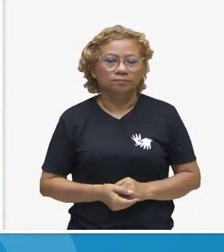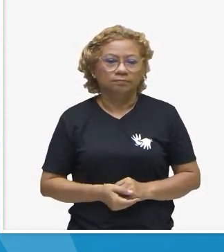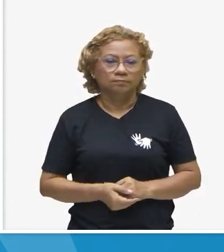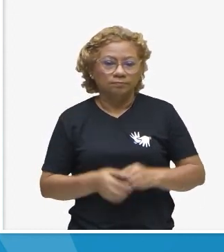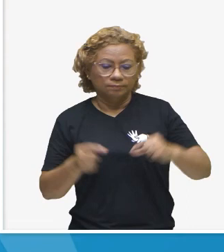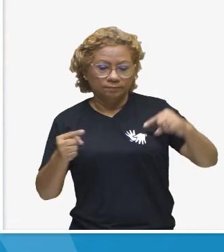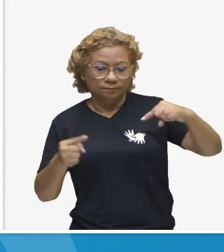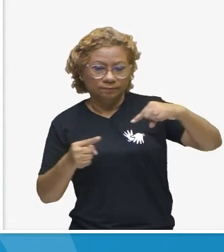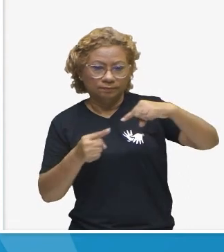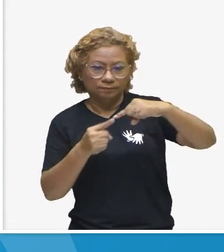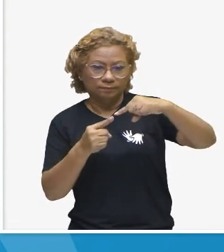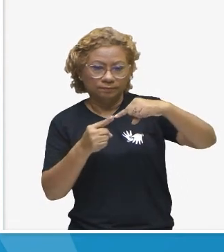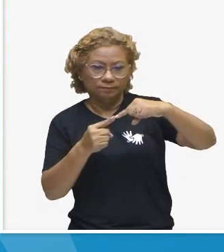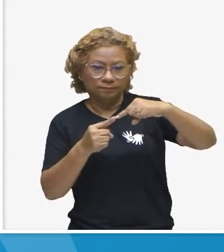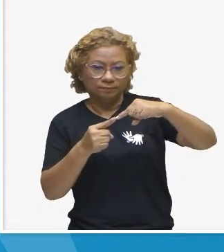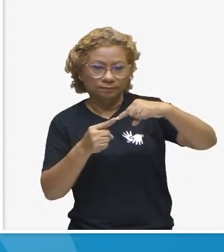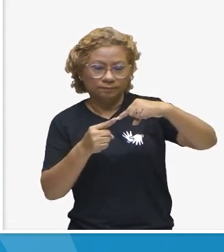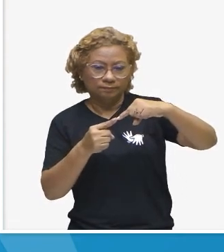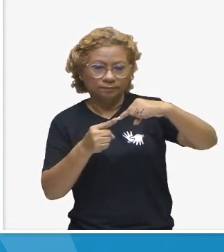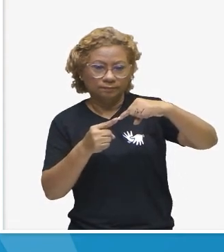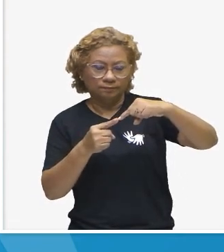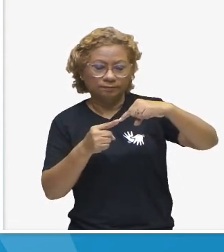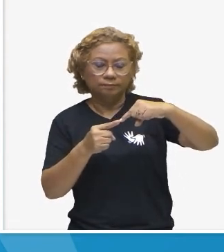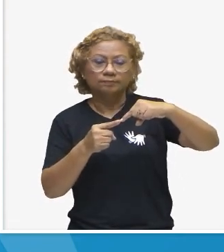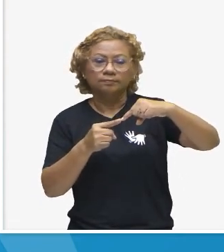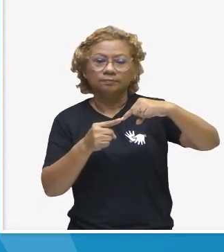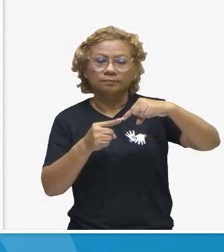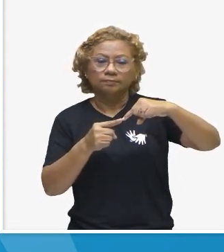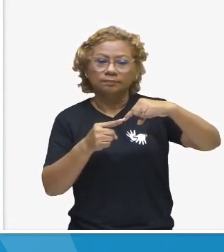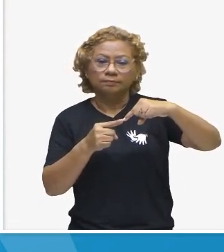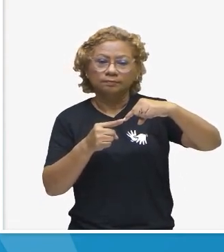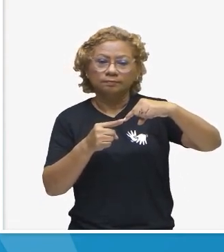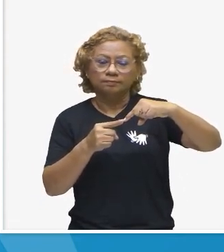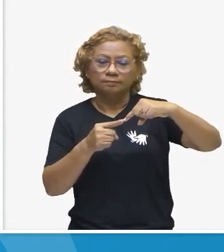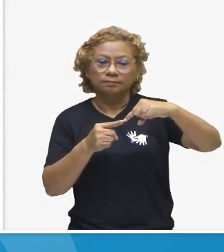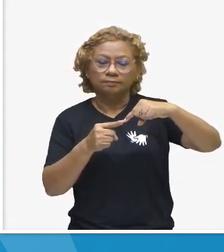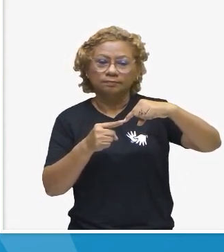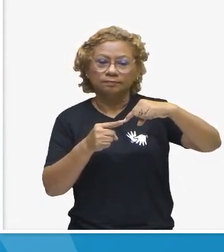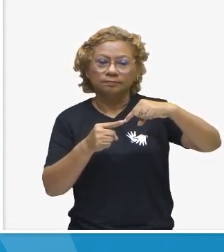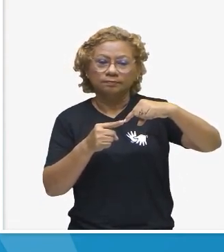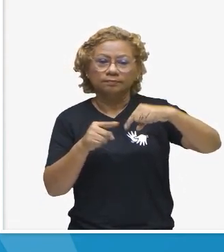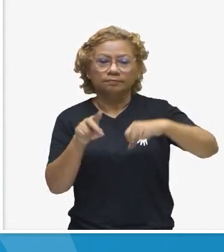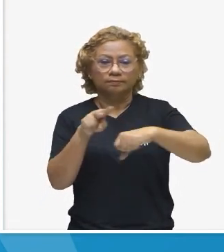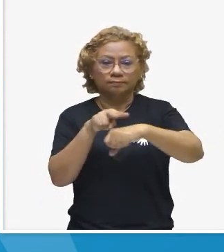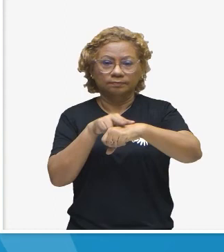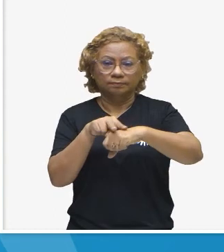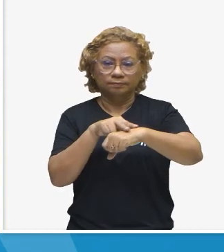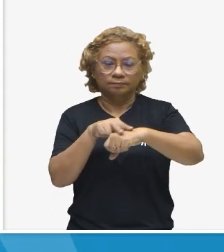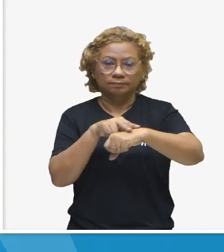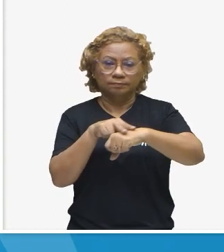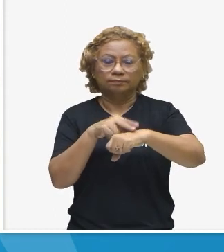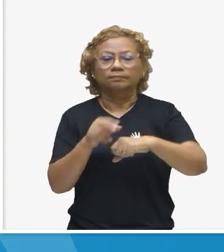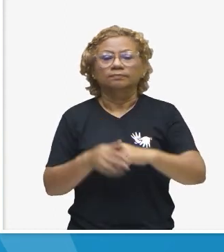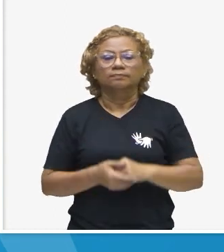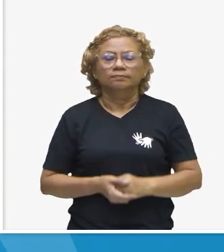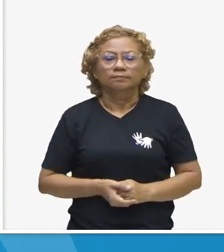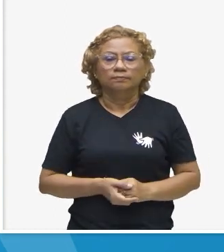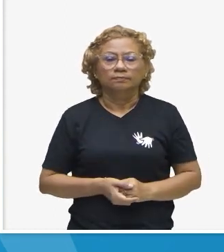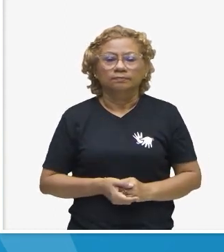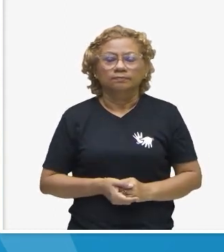Então, o ângulo verde tem o mesmo valor do outro ângulo verde, o ângulo vermelho tem o mesmo valor do outro ângulo